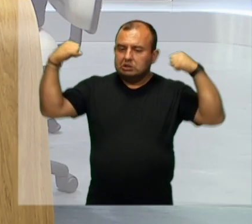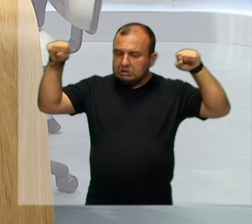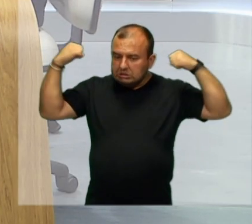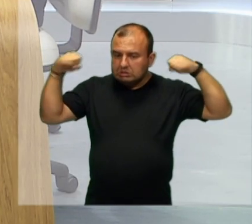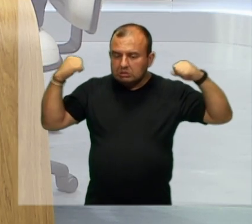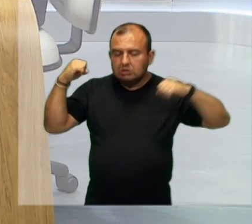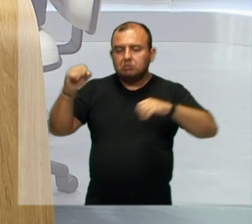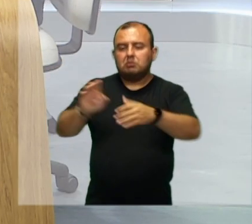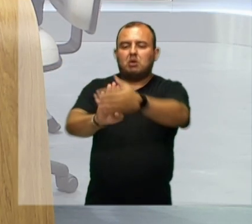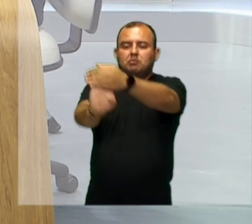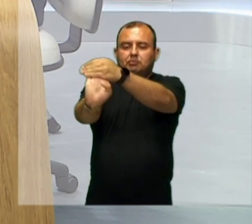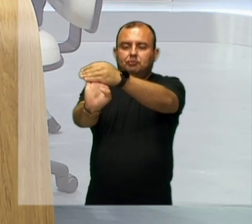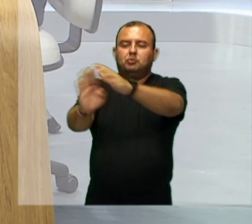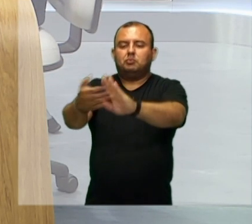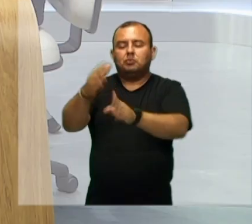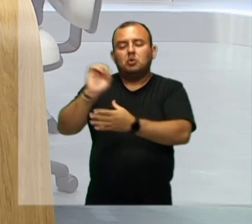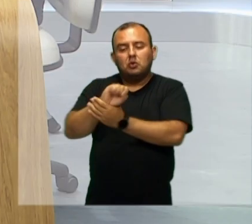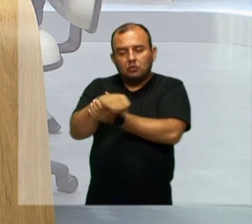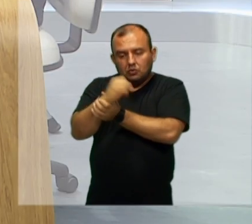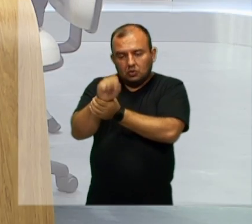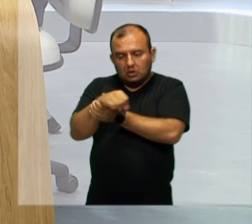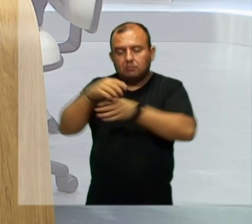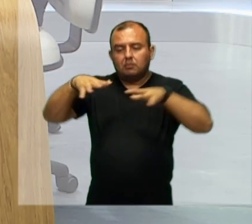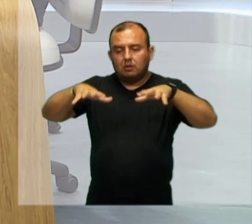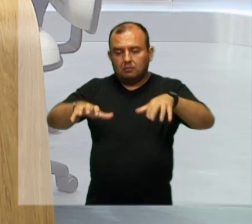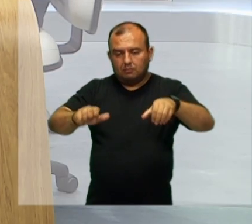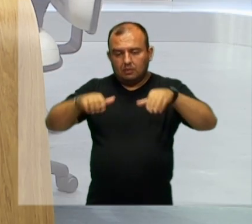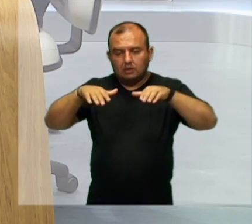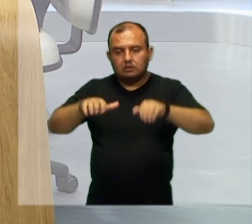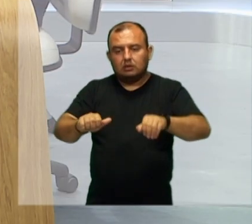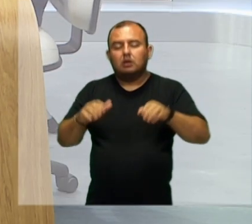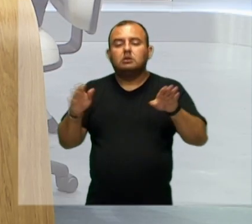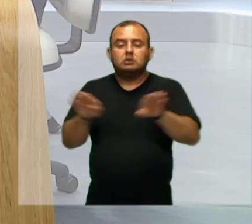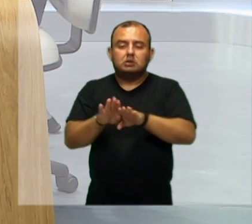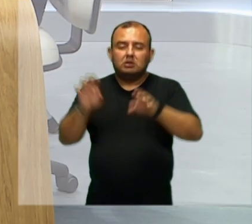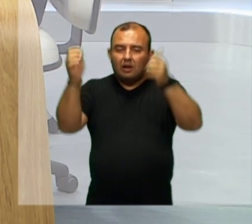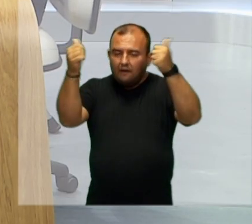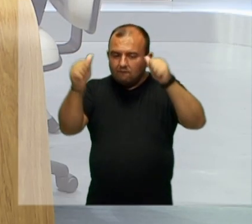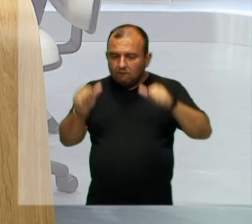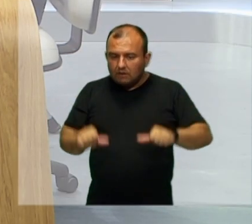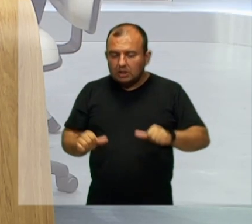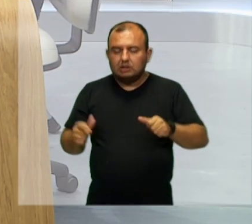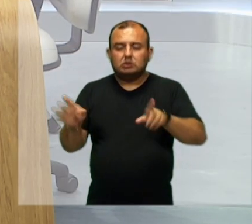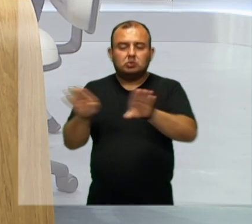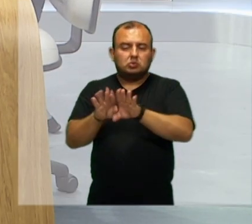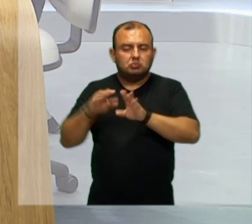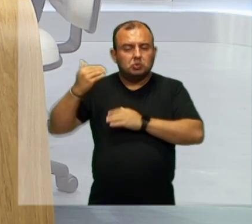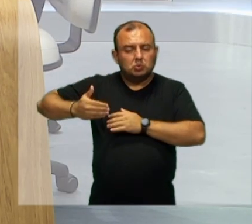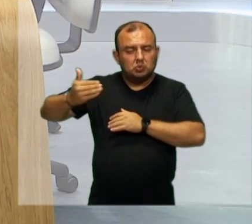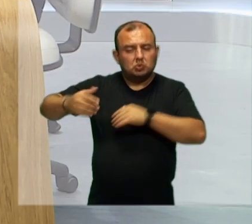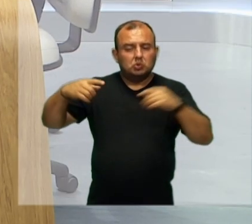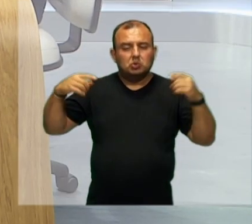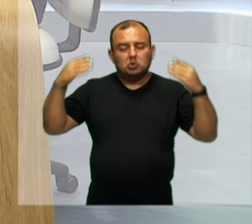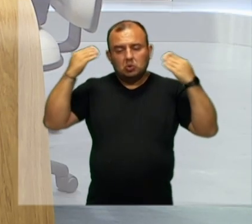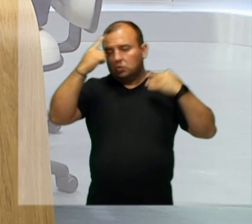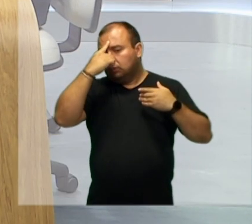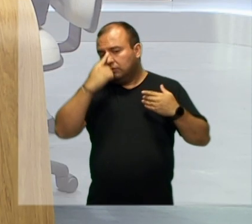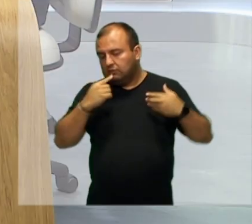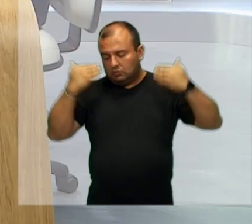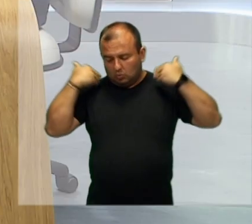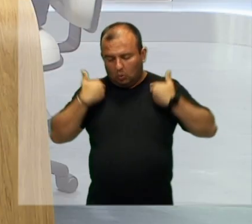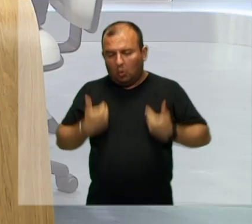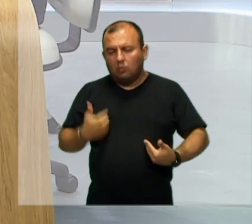academia, alongamento, fisioterapia, massoterapia, avaliação constante do perfil